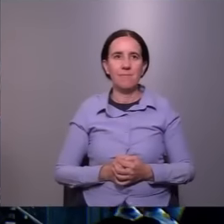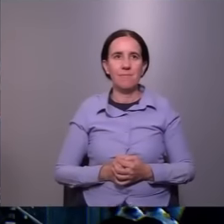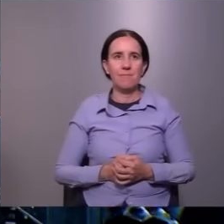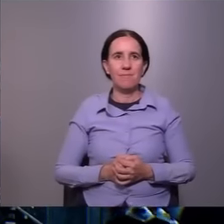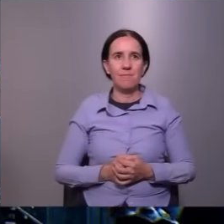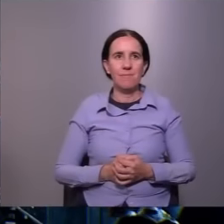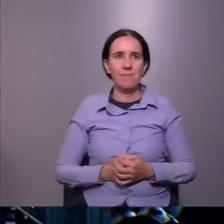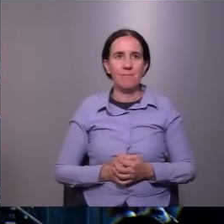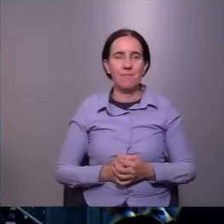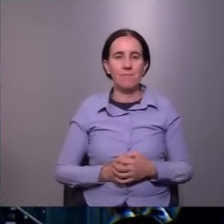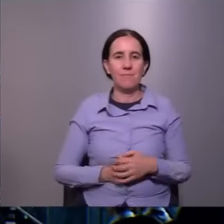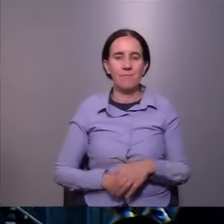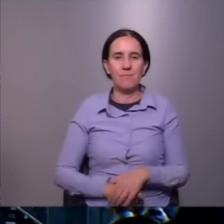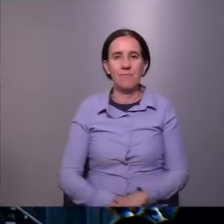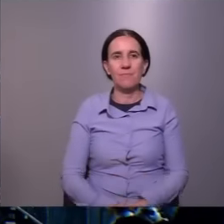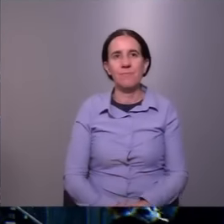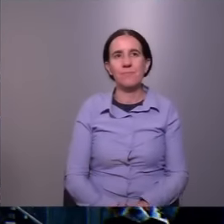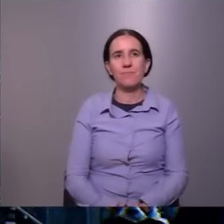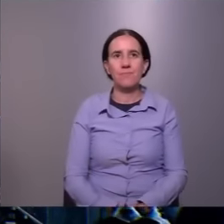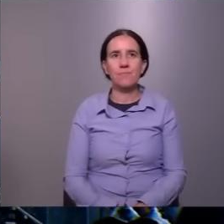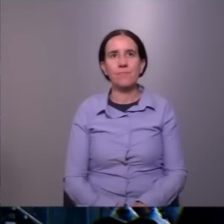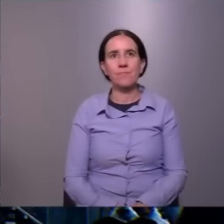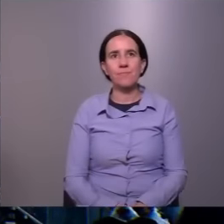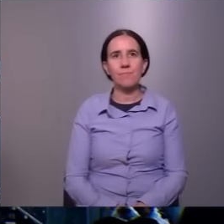esperança e a nossa paz.